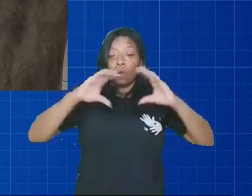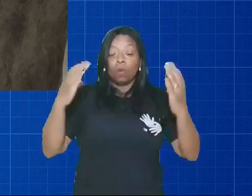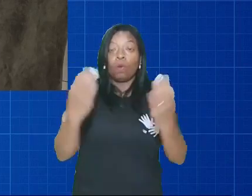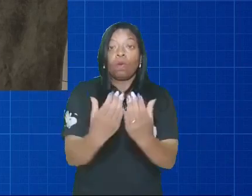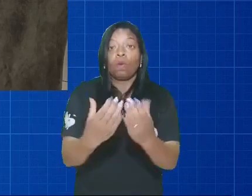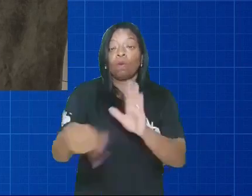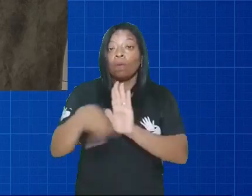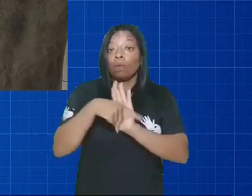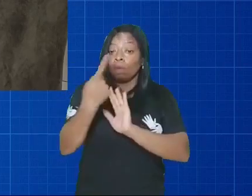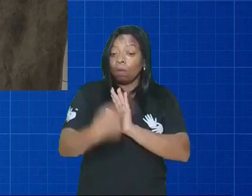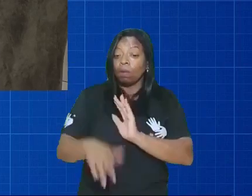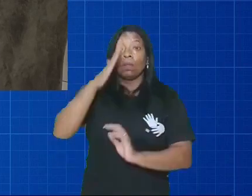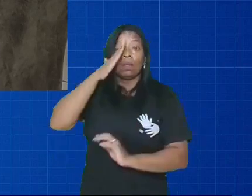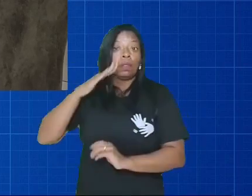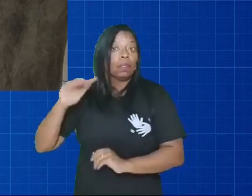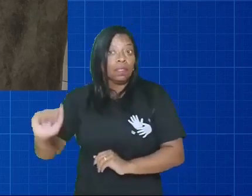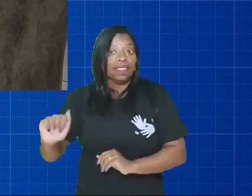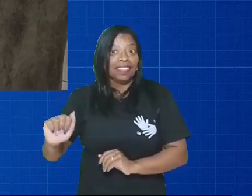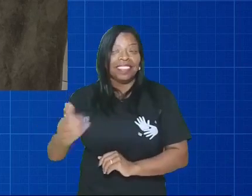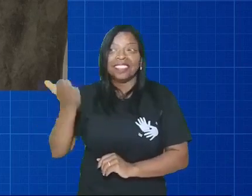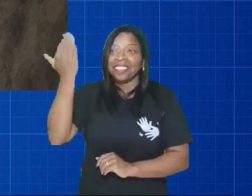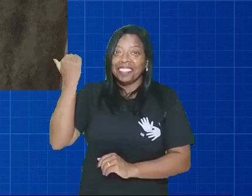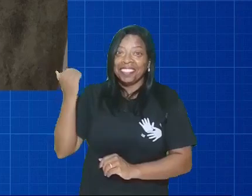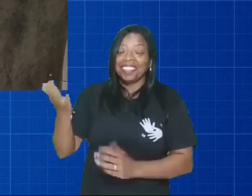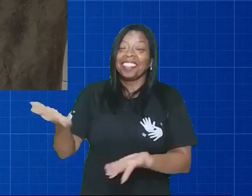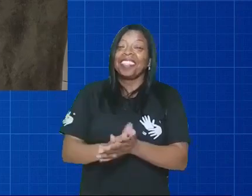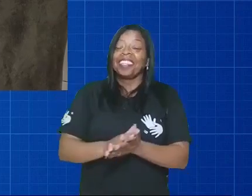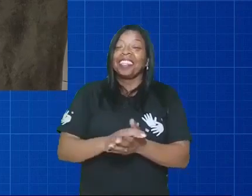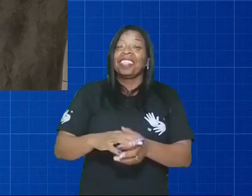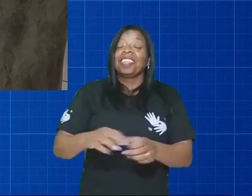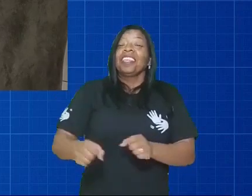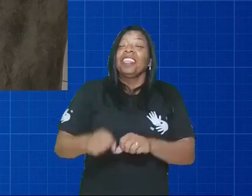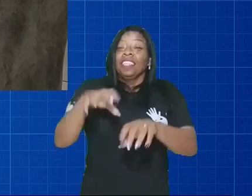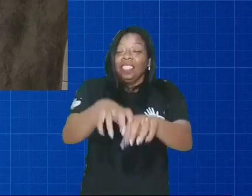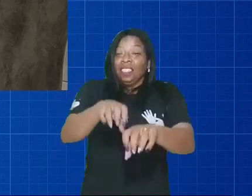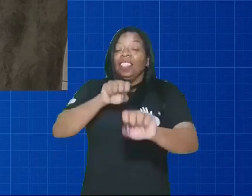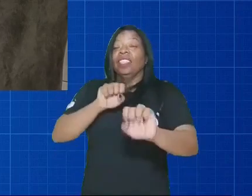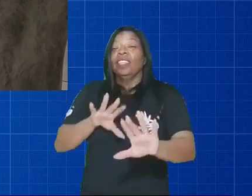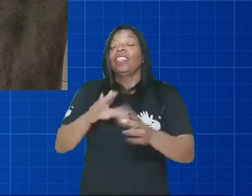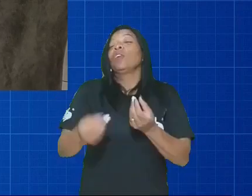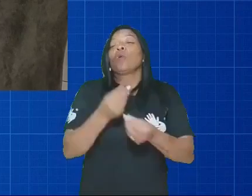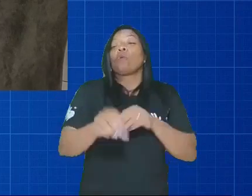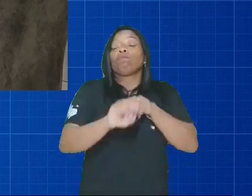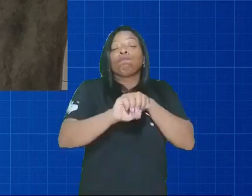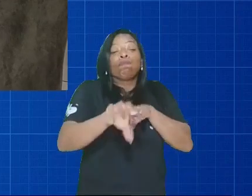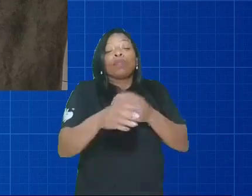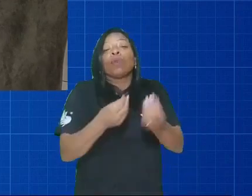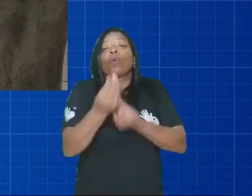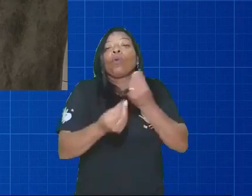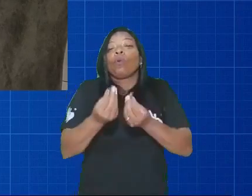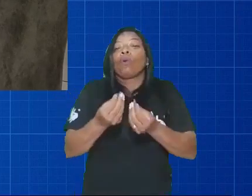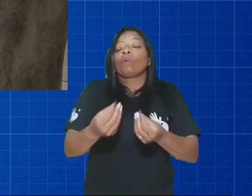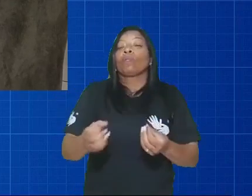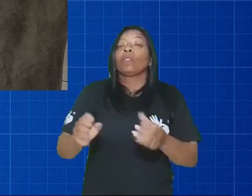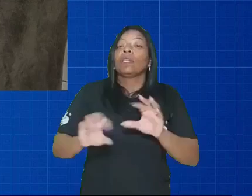inclusive foi em formato online, foi um desafio, mas foi muito bacana. Fizemos a votação e aprovamos nossa política. Então a gente tem a nossa política, que é